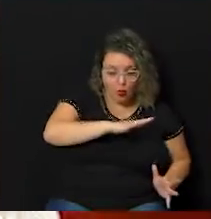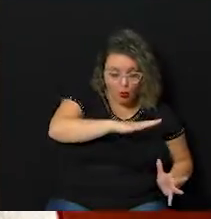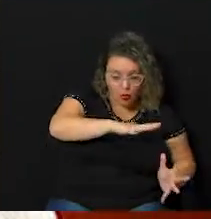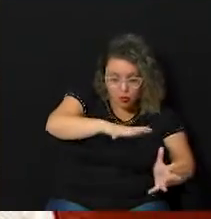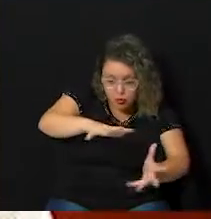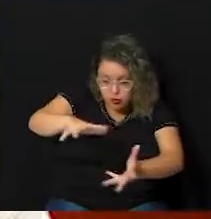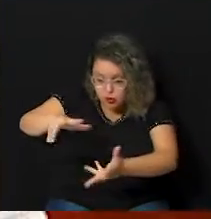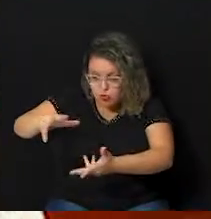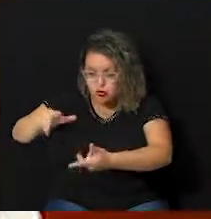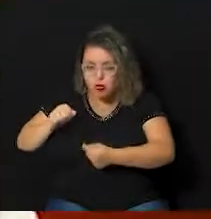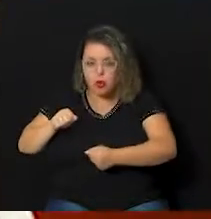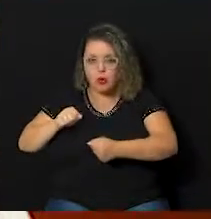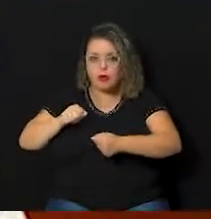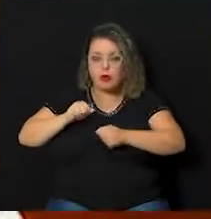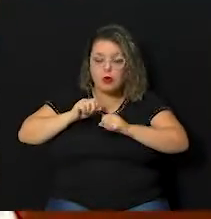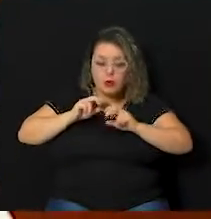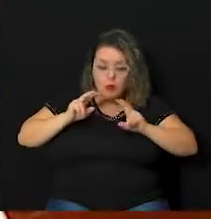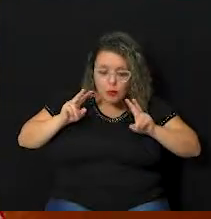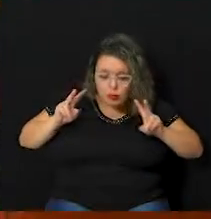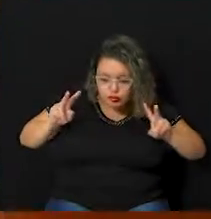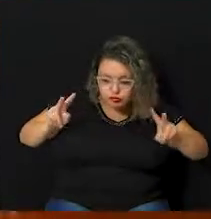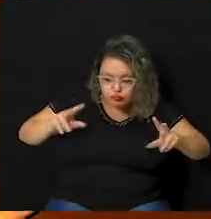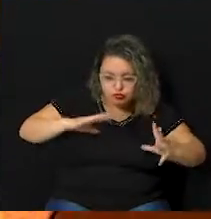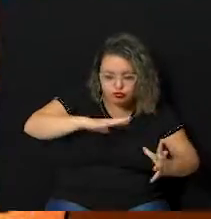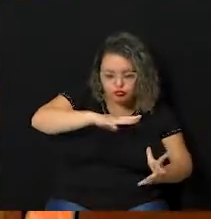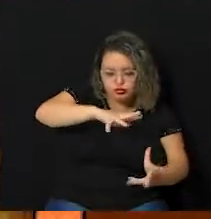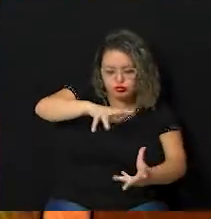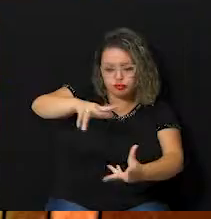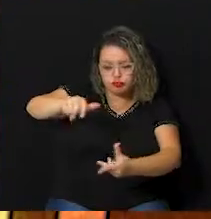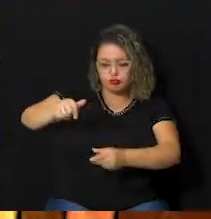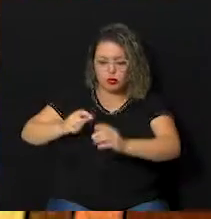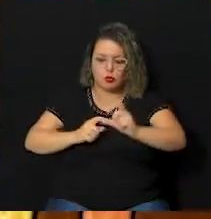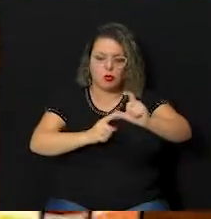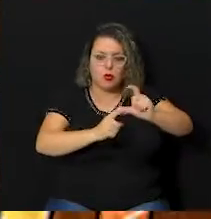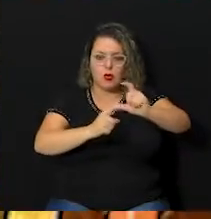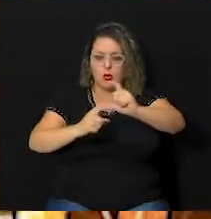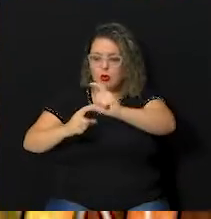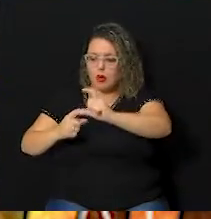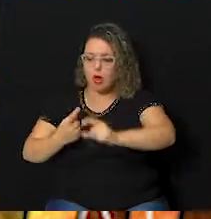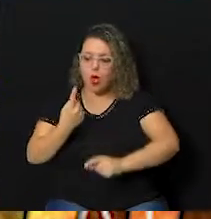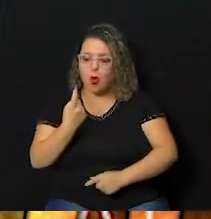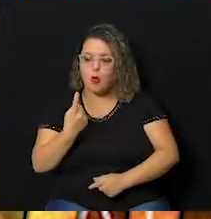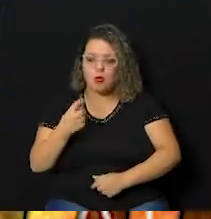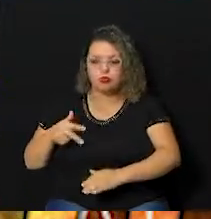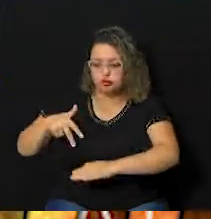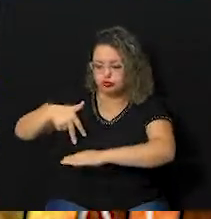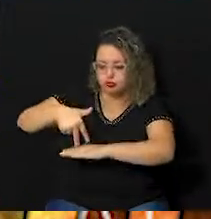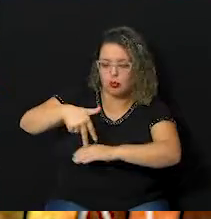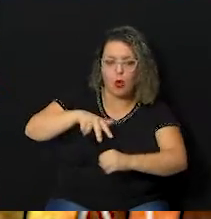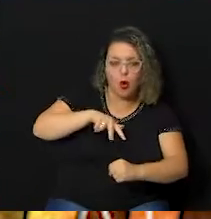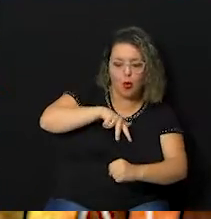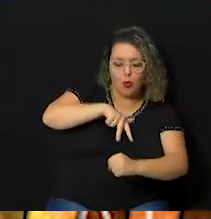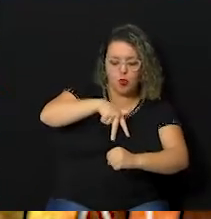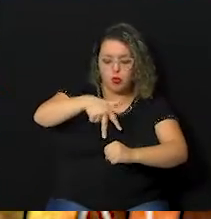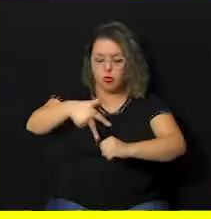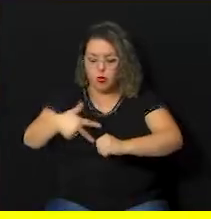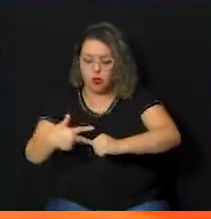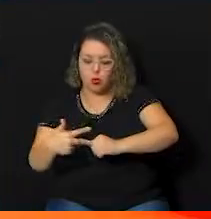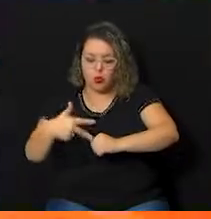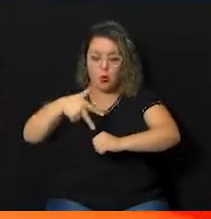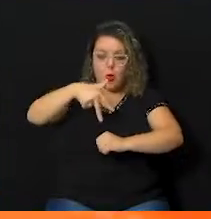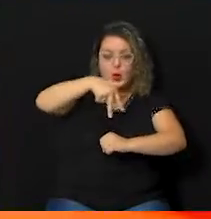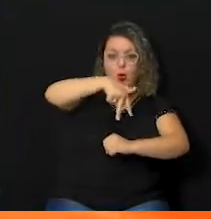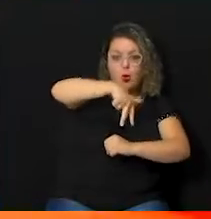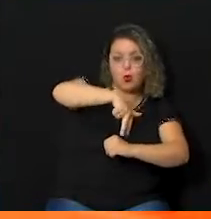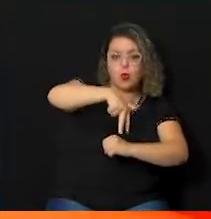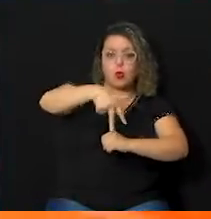justamente de mostrar a imensidão do espaço, né? Ele é um quadrinho solitário, ele é um personagem só, o astronauta, e realmente eu